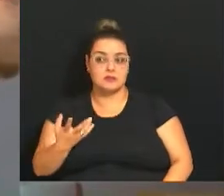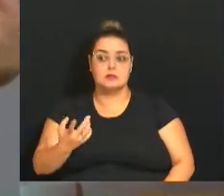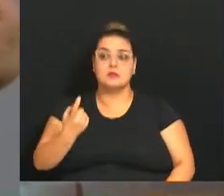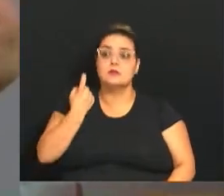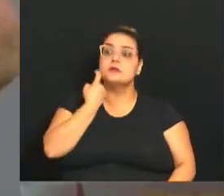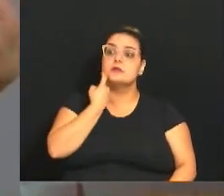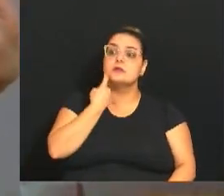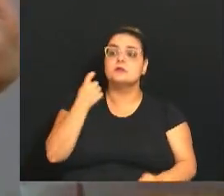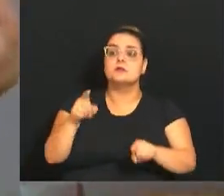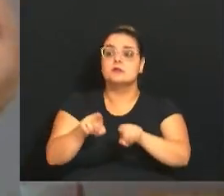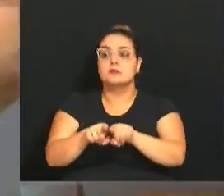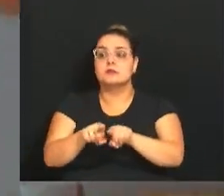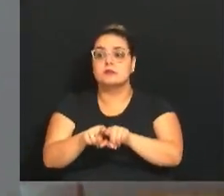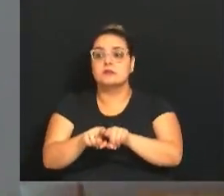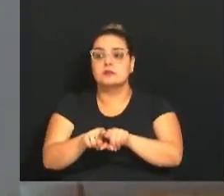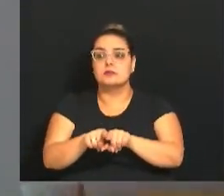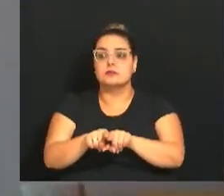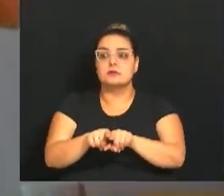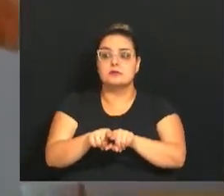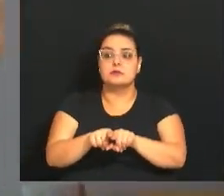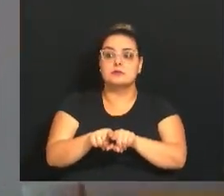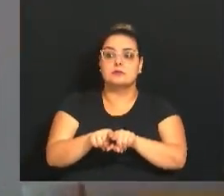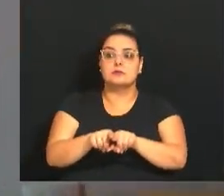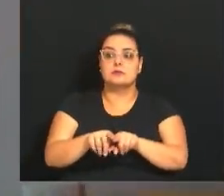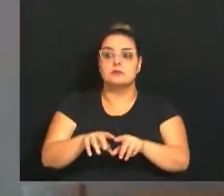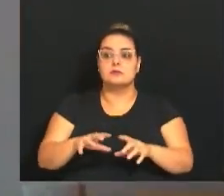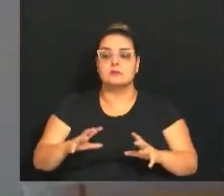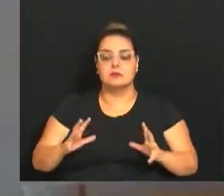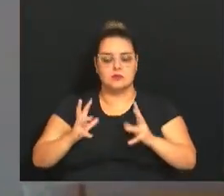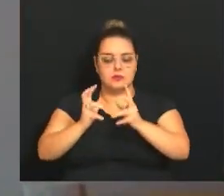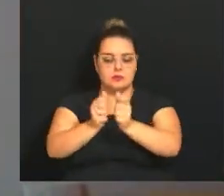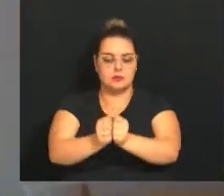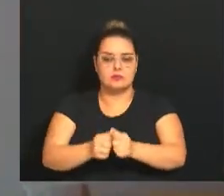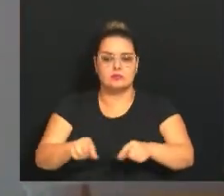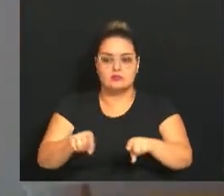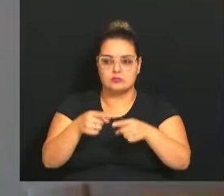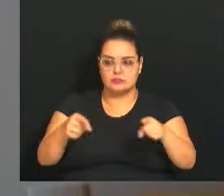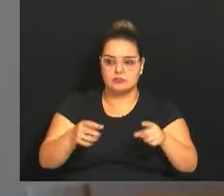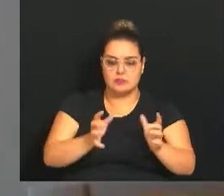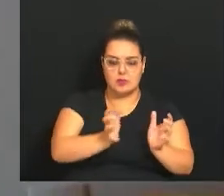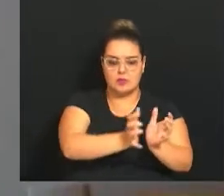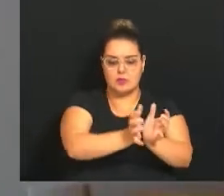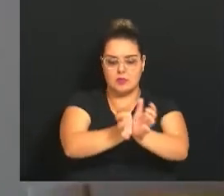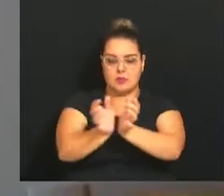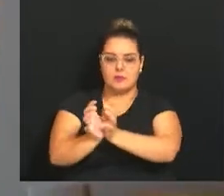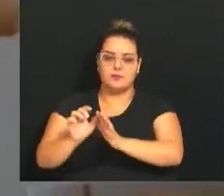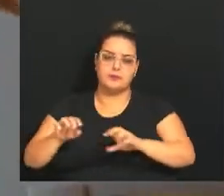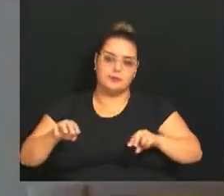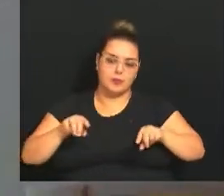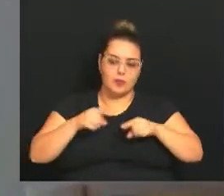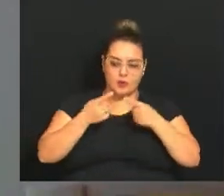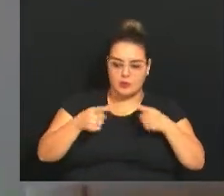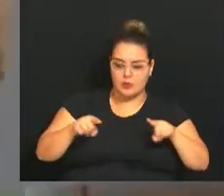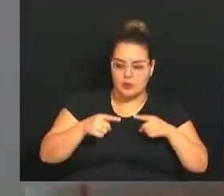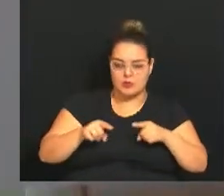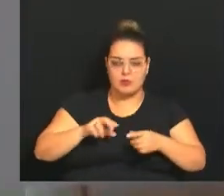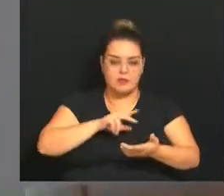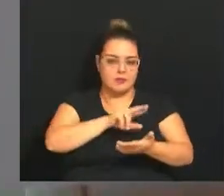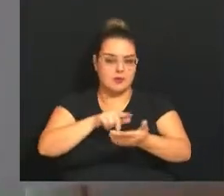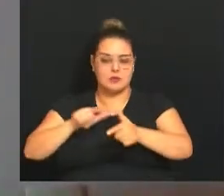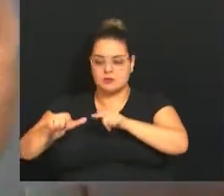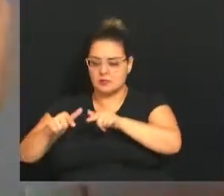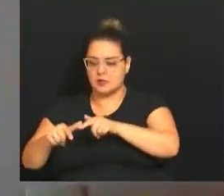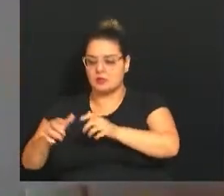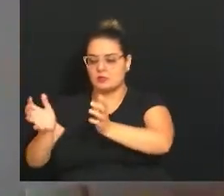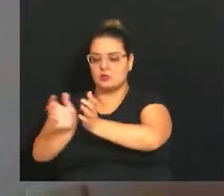também tem um coletivo que faz parte de outros coletivos. São músicos que têm várias vertentes. Eles trabalham num grupo, em outro